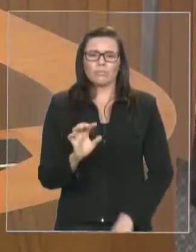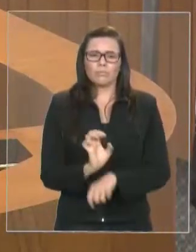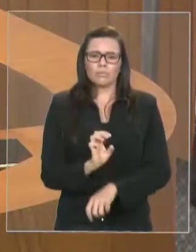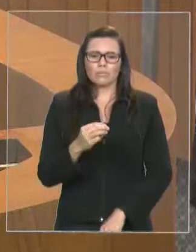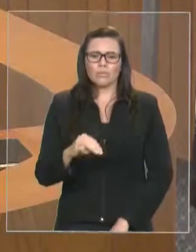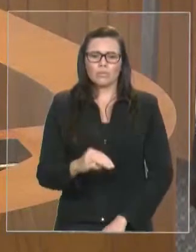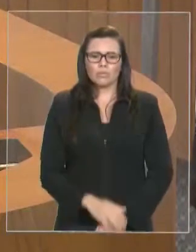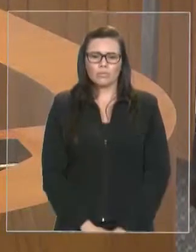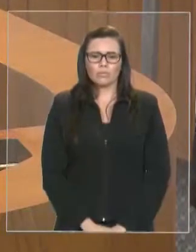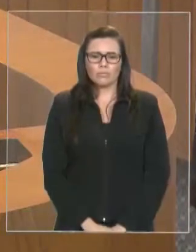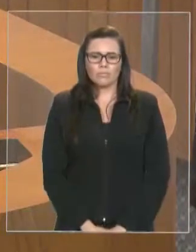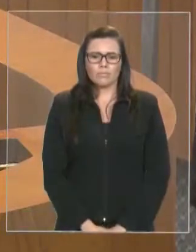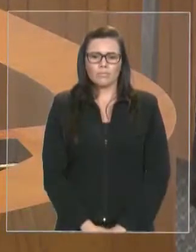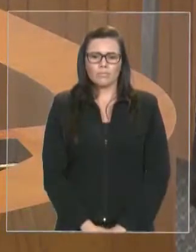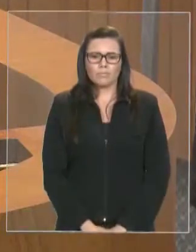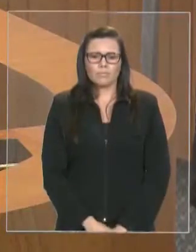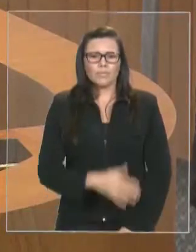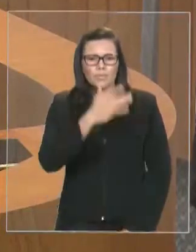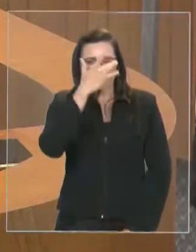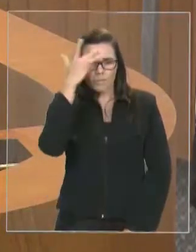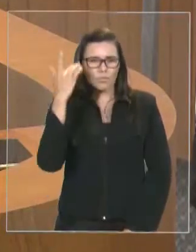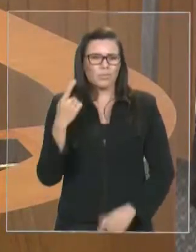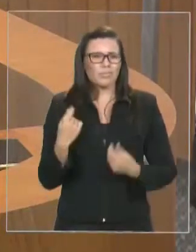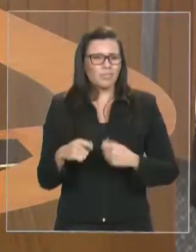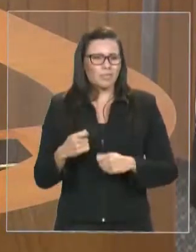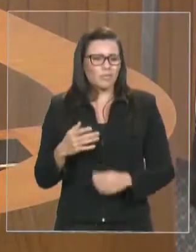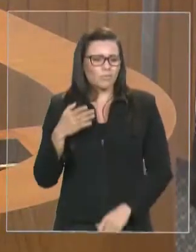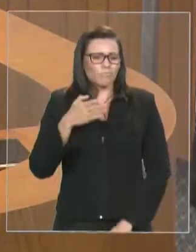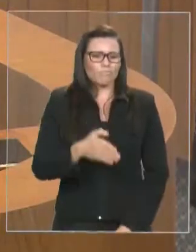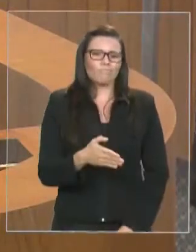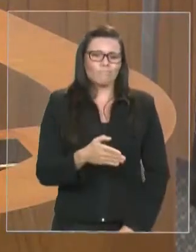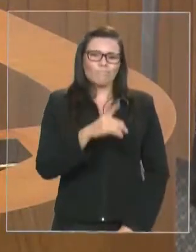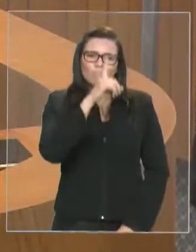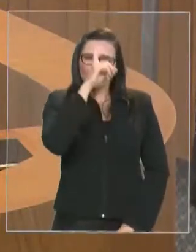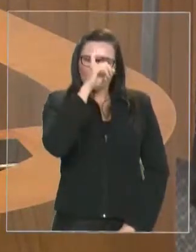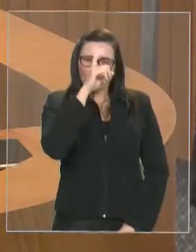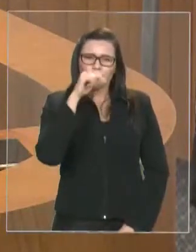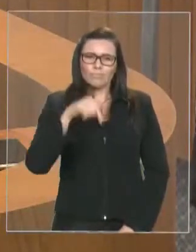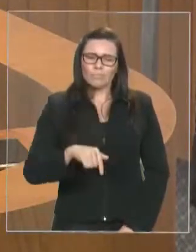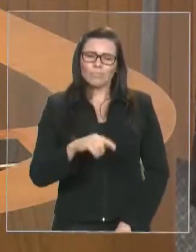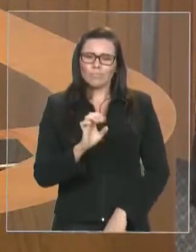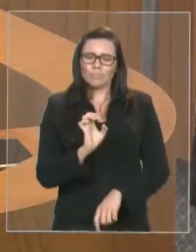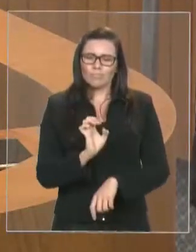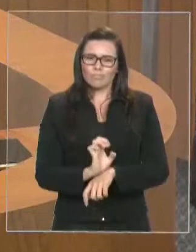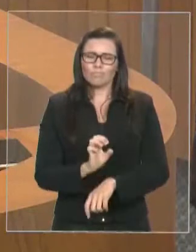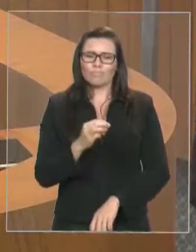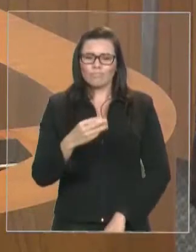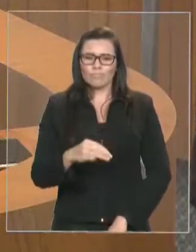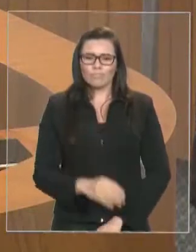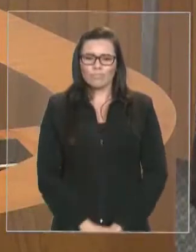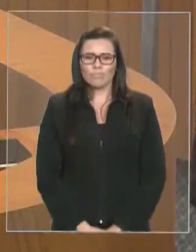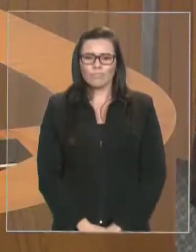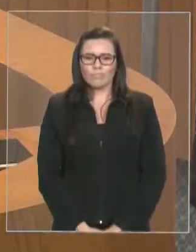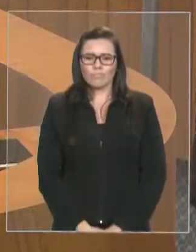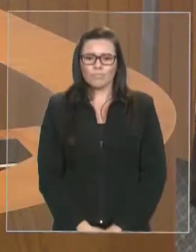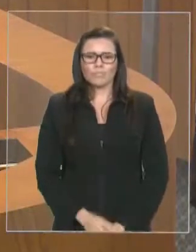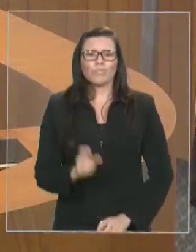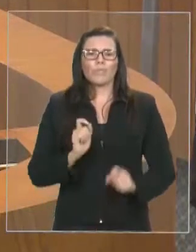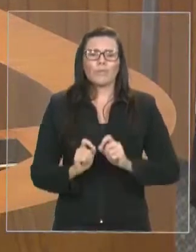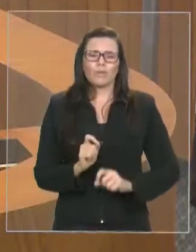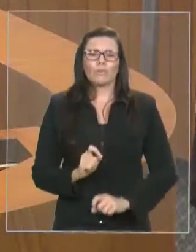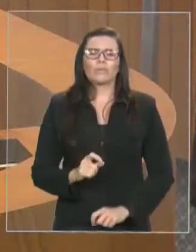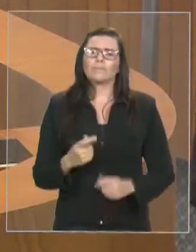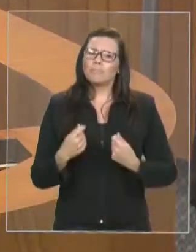pessoas que utilizam os serviços de saúde. Fazer com que estas pessoas tenham o seu